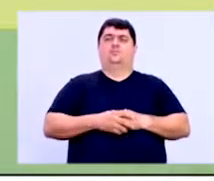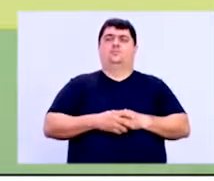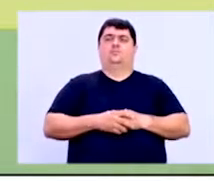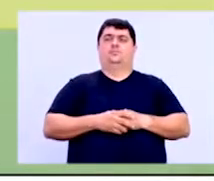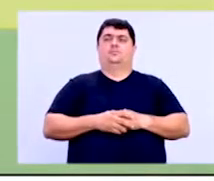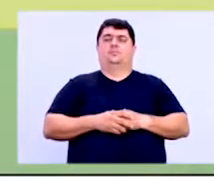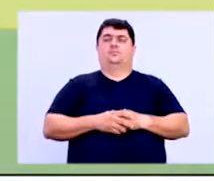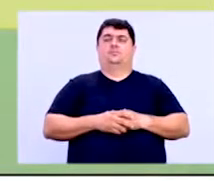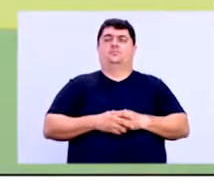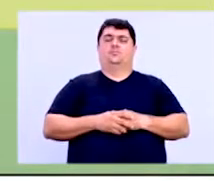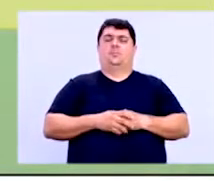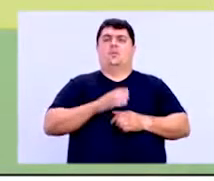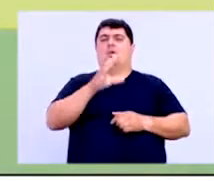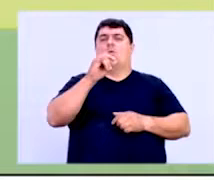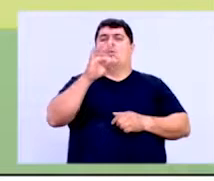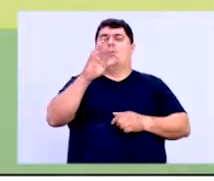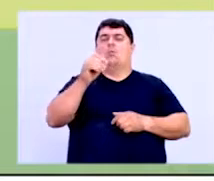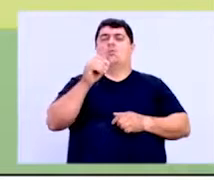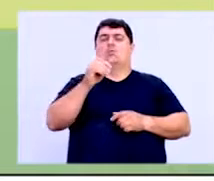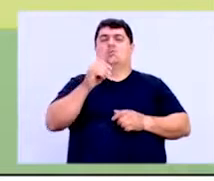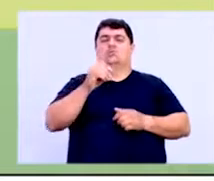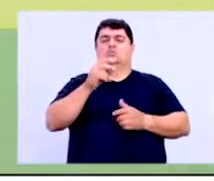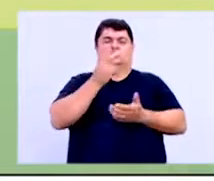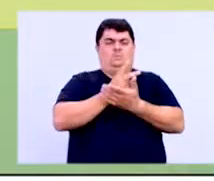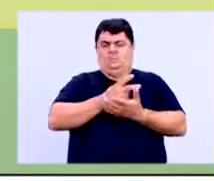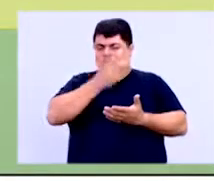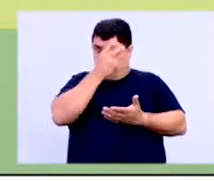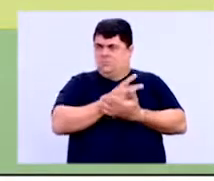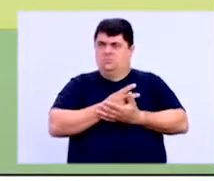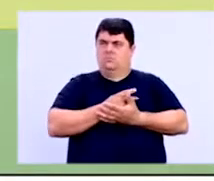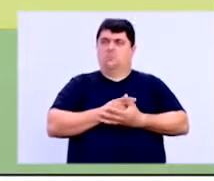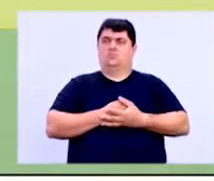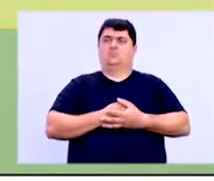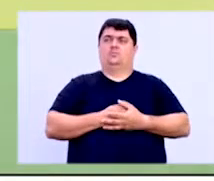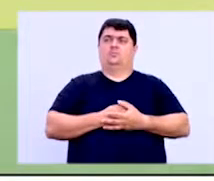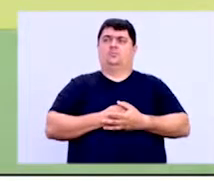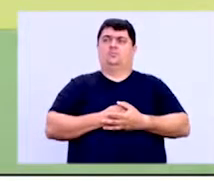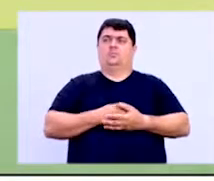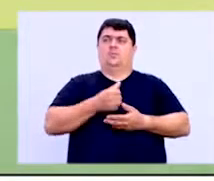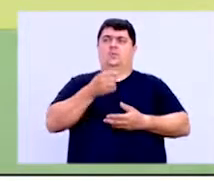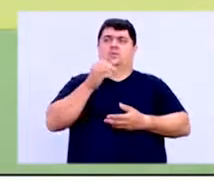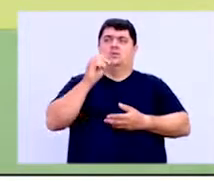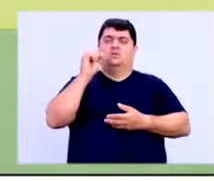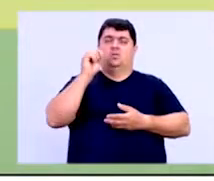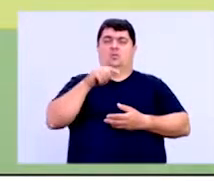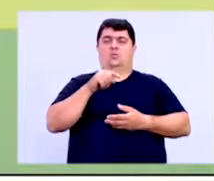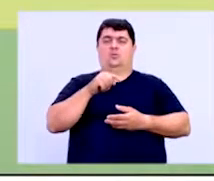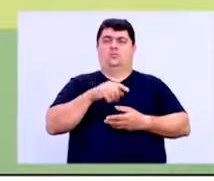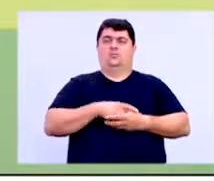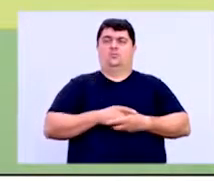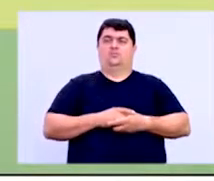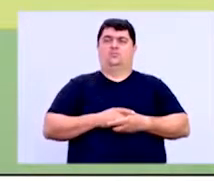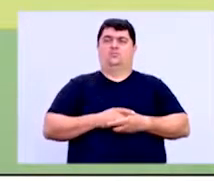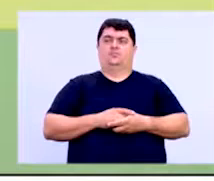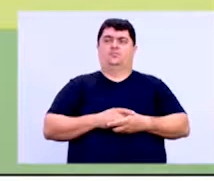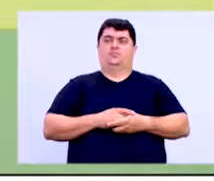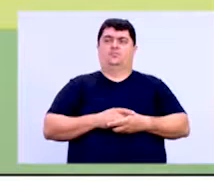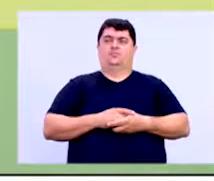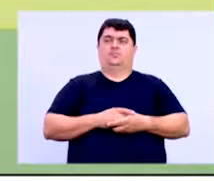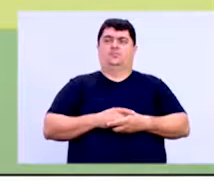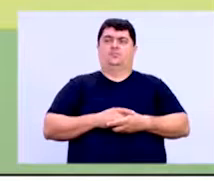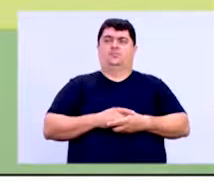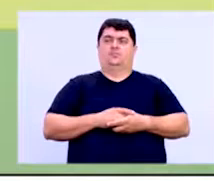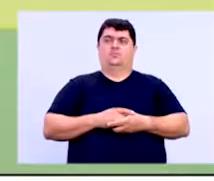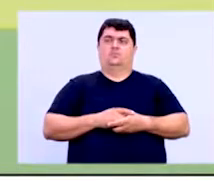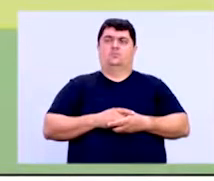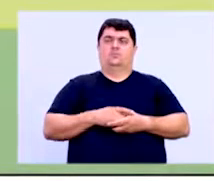Qual é o custo de despesas fixas? Custo de despesas fixas, 60 mil. Opa! E